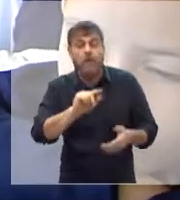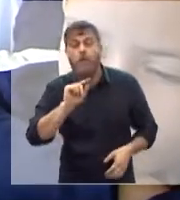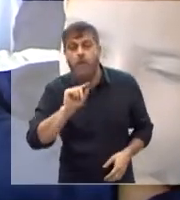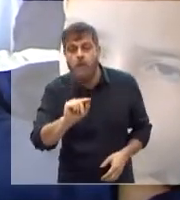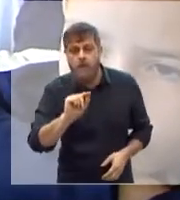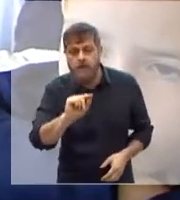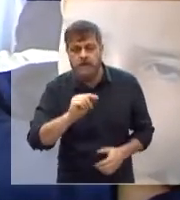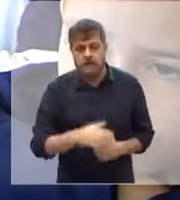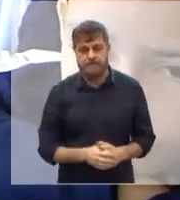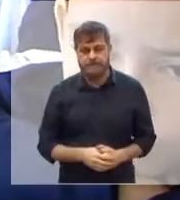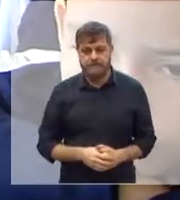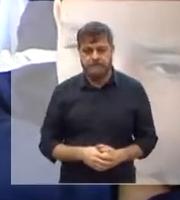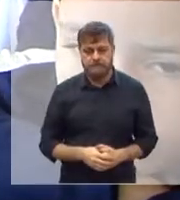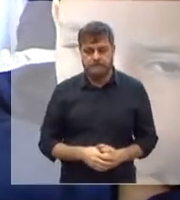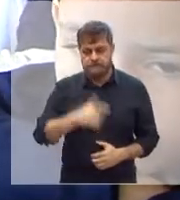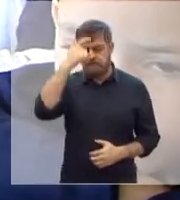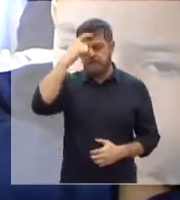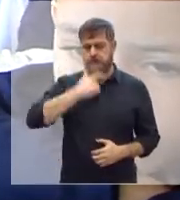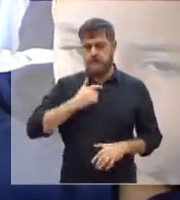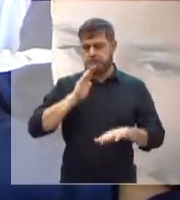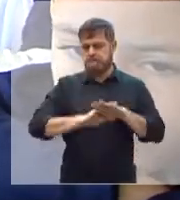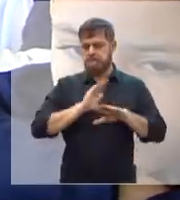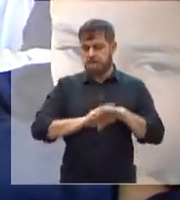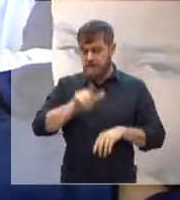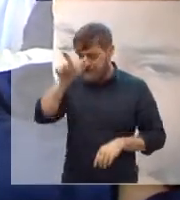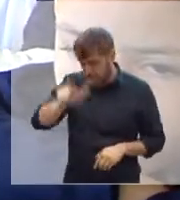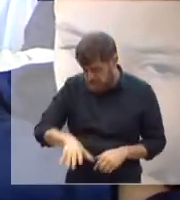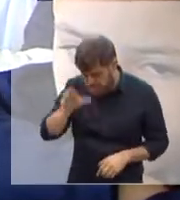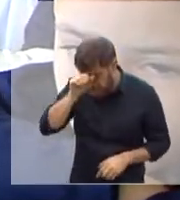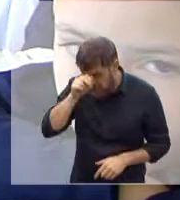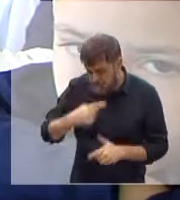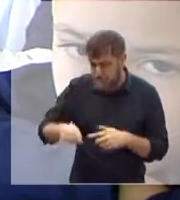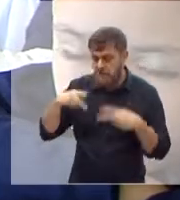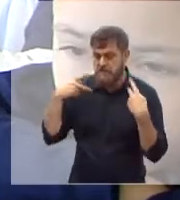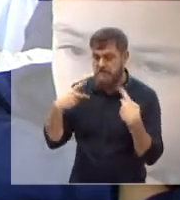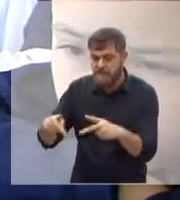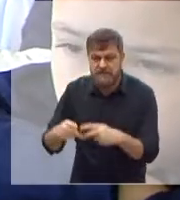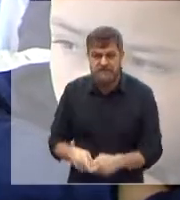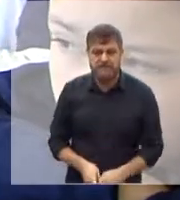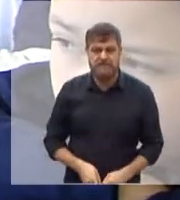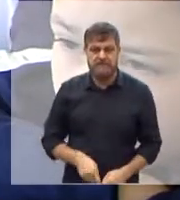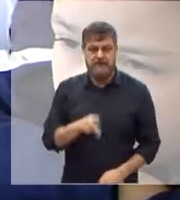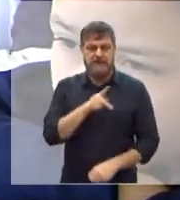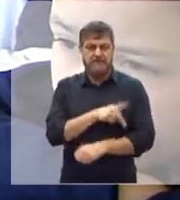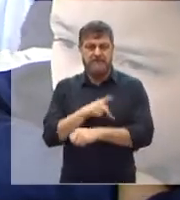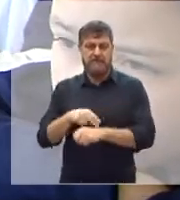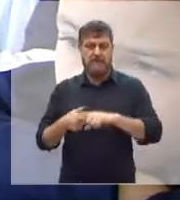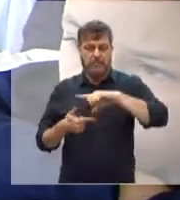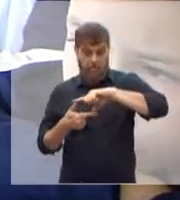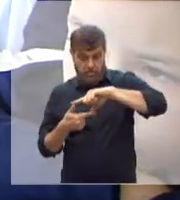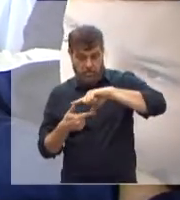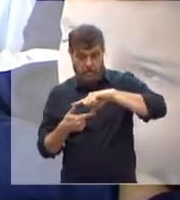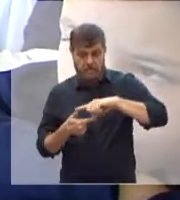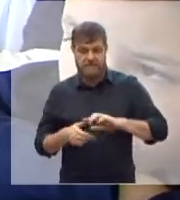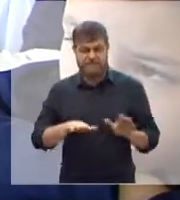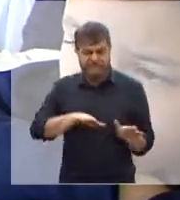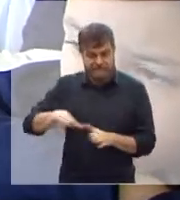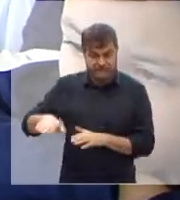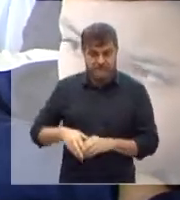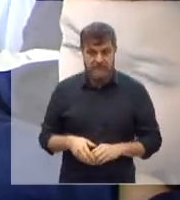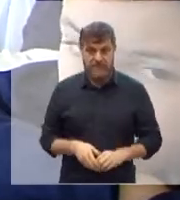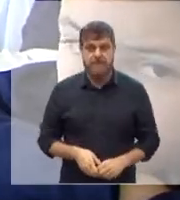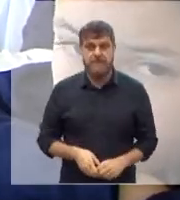a seguinte: eu fiz a minha parte. Se você não aprendeu, o problema é seu. Essa é a velha pedagogia. Existe